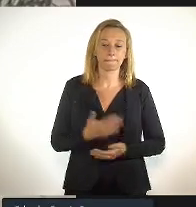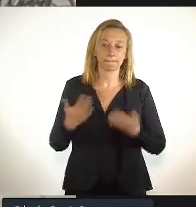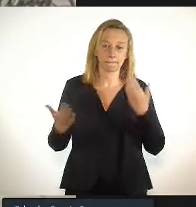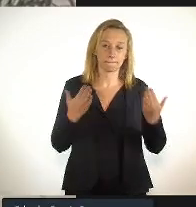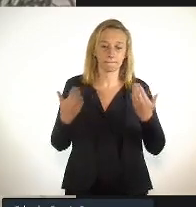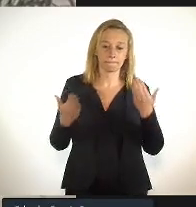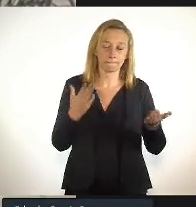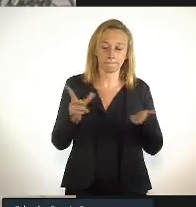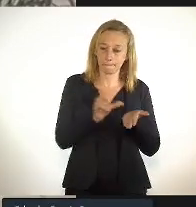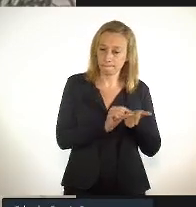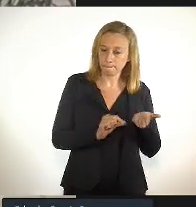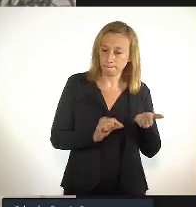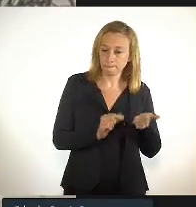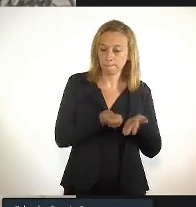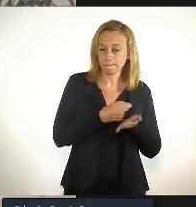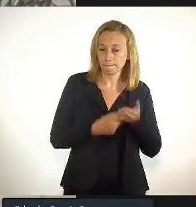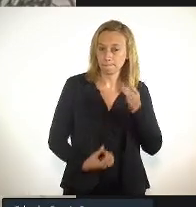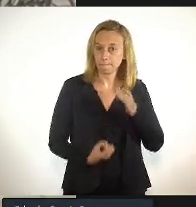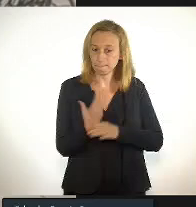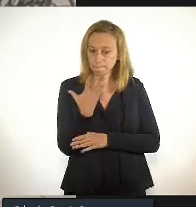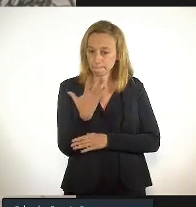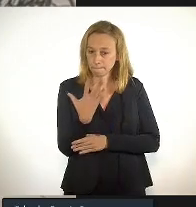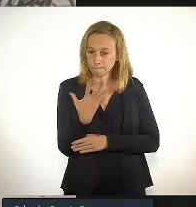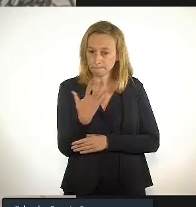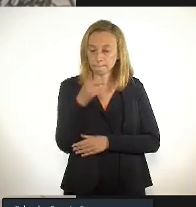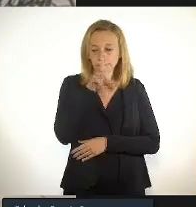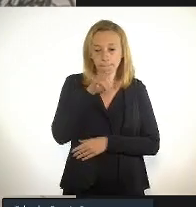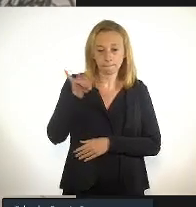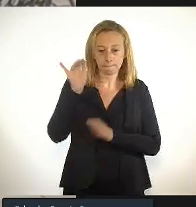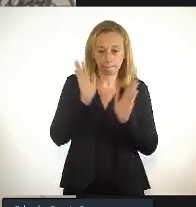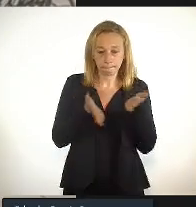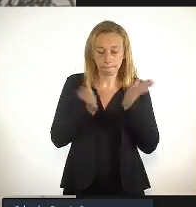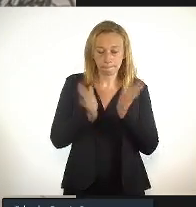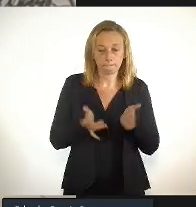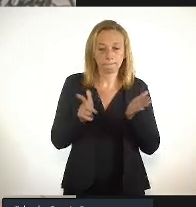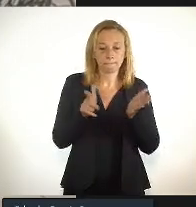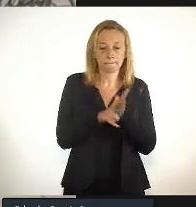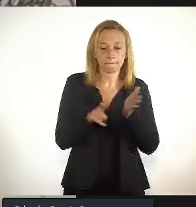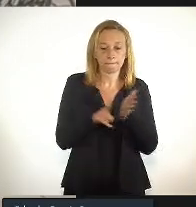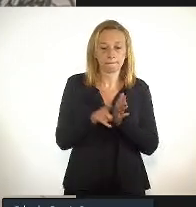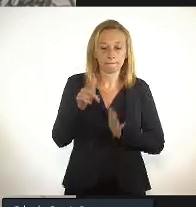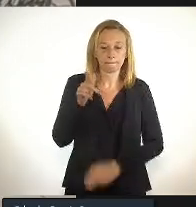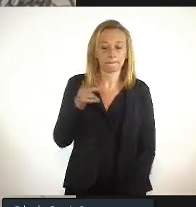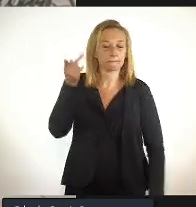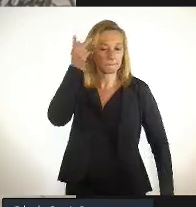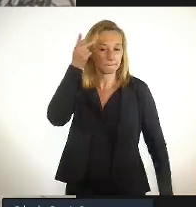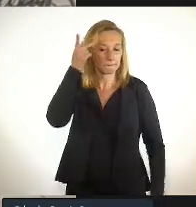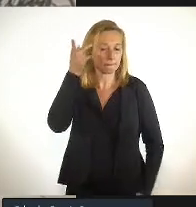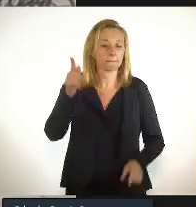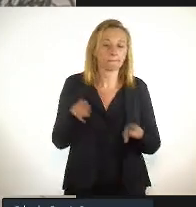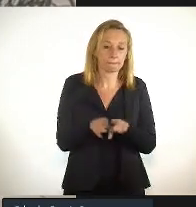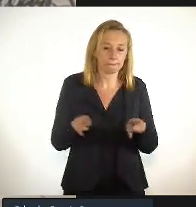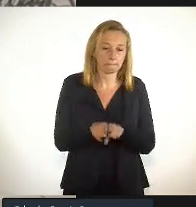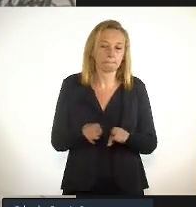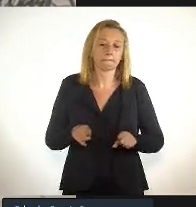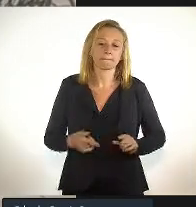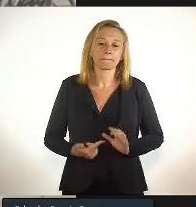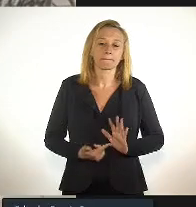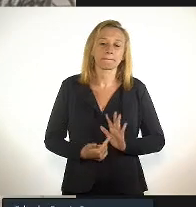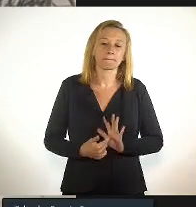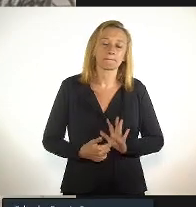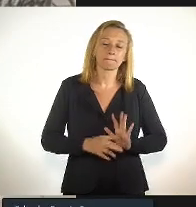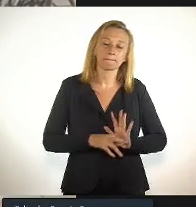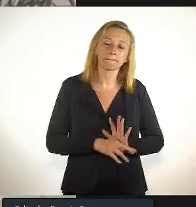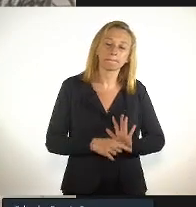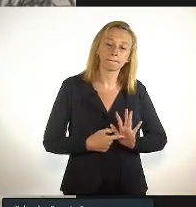com o artigo que publicamos no dia de hoje na Folha de São Paulo, também apresentamos